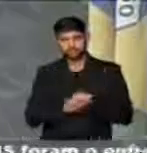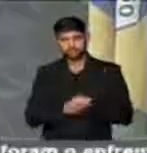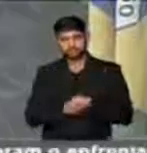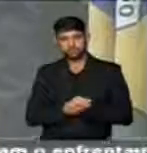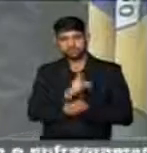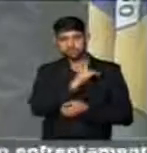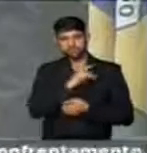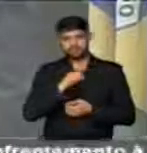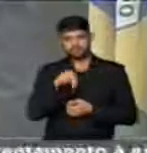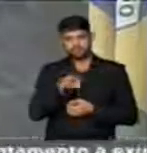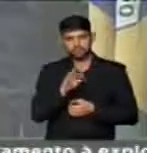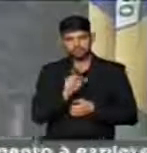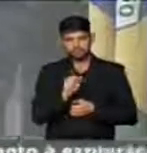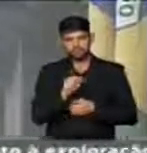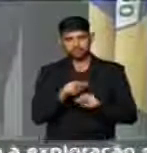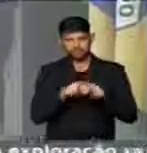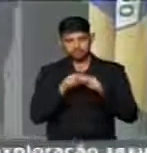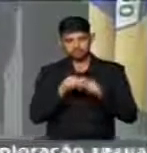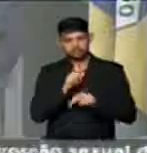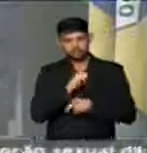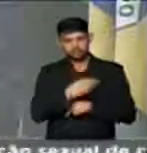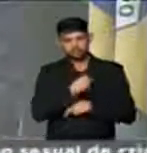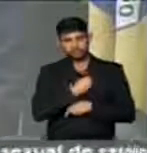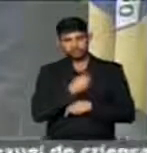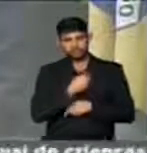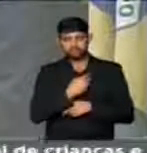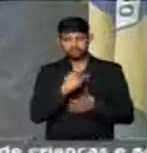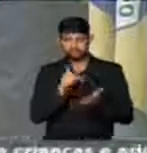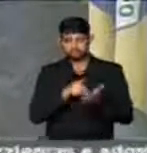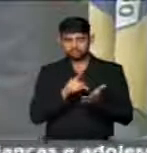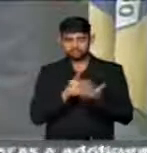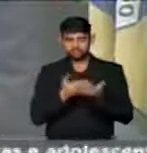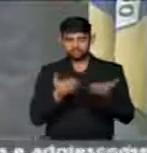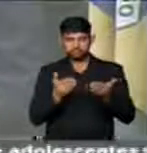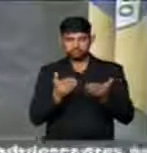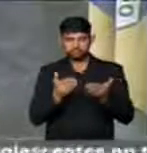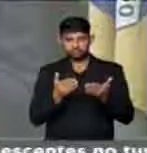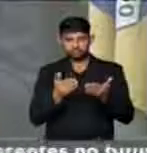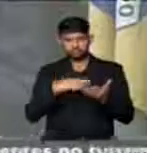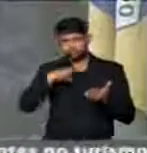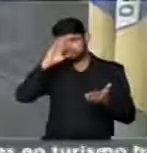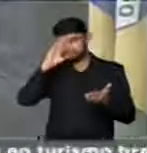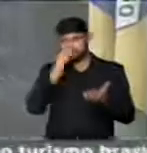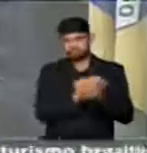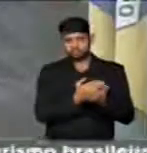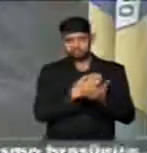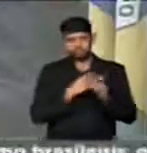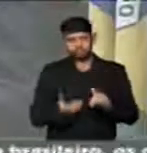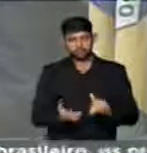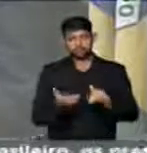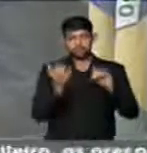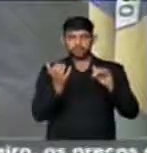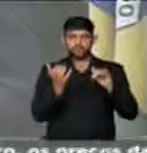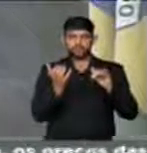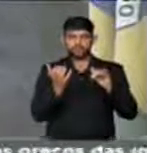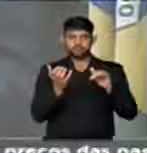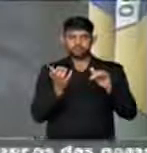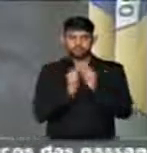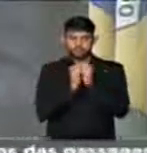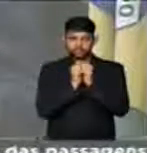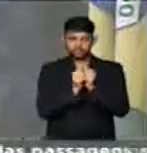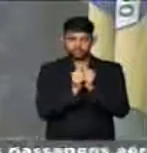presidente Manato, para poder exatamente, né, acreditar que o Congresso Nacional, com